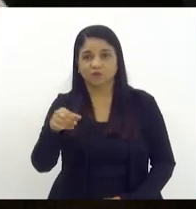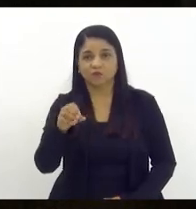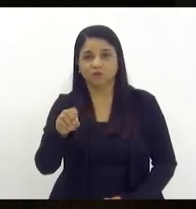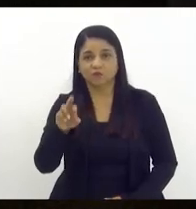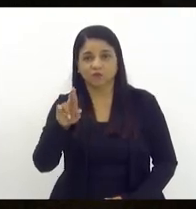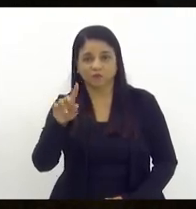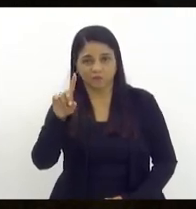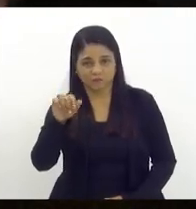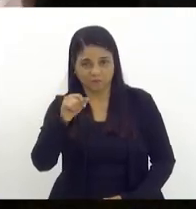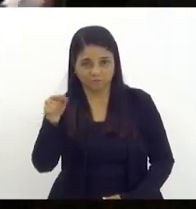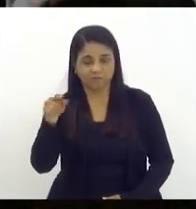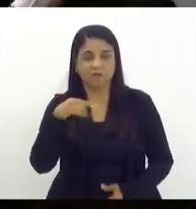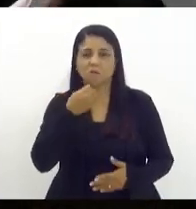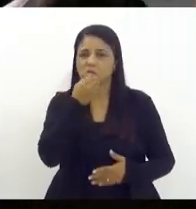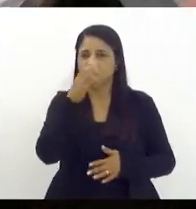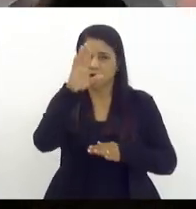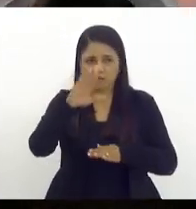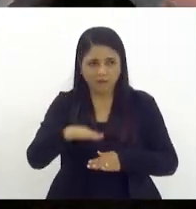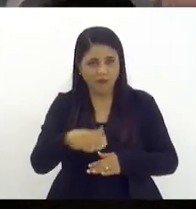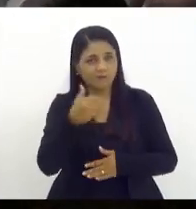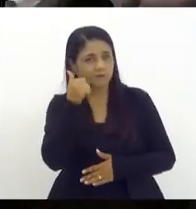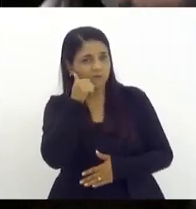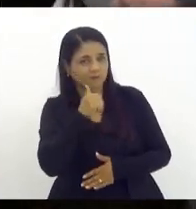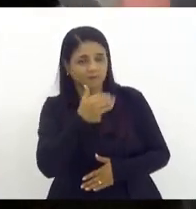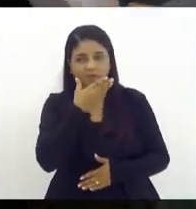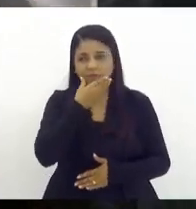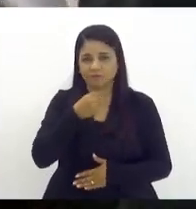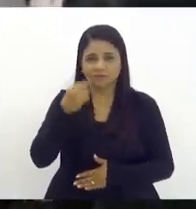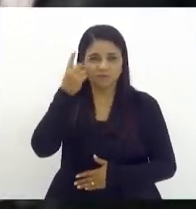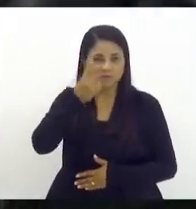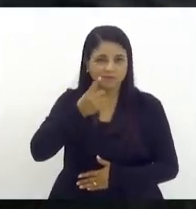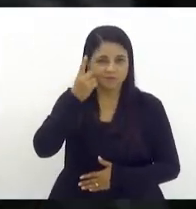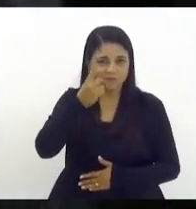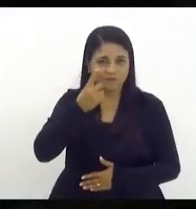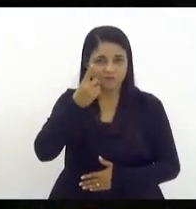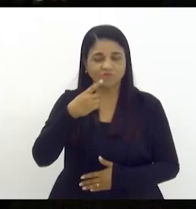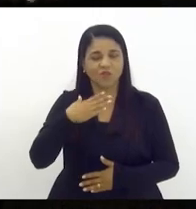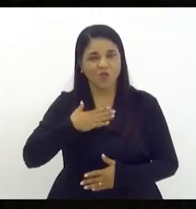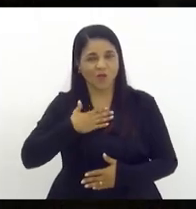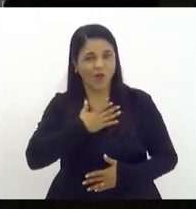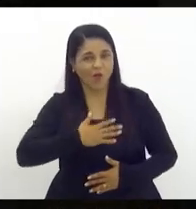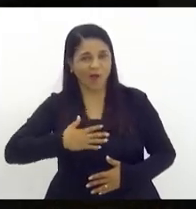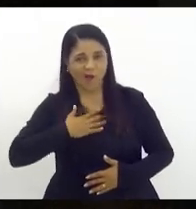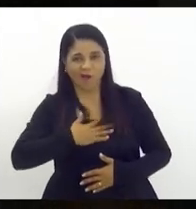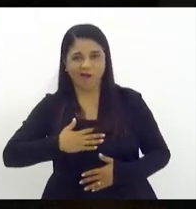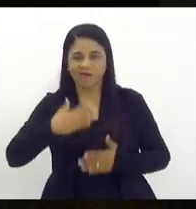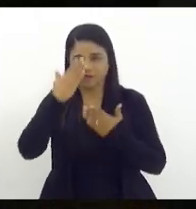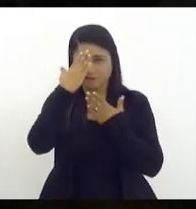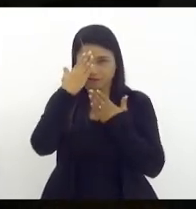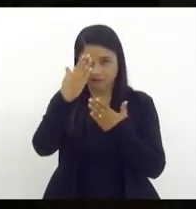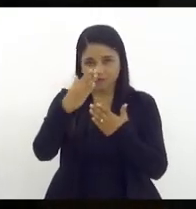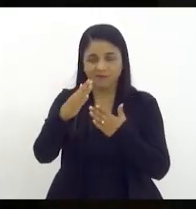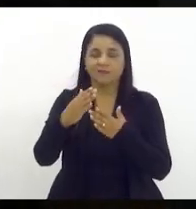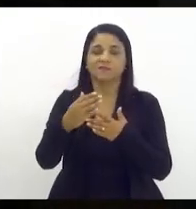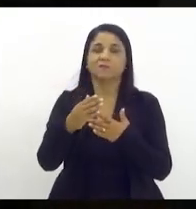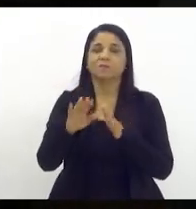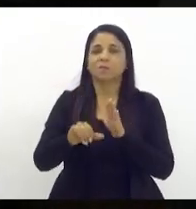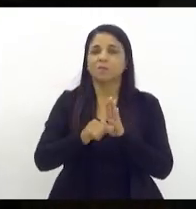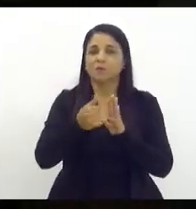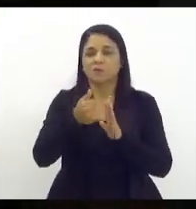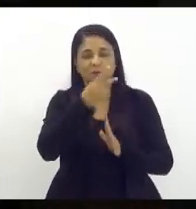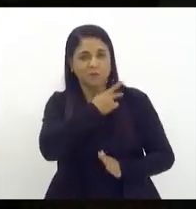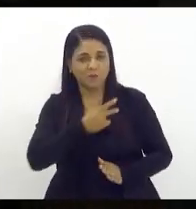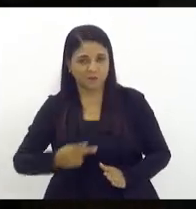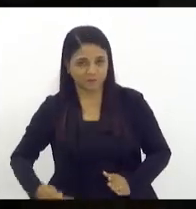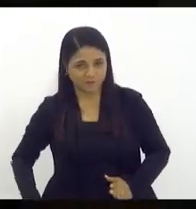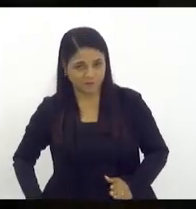meus colegas deputados e deputadas. É com muita honra que venho aqui à tribuna agradecer, em primeiro lugar, a Vossa Excelência,